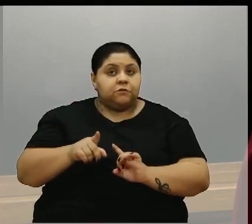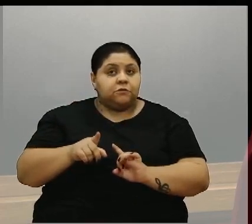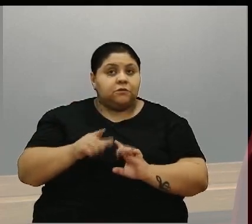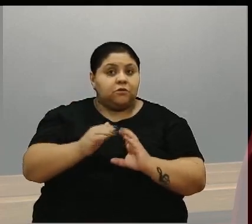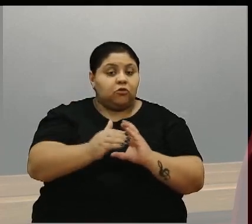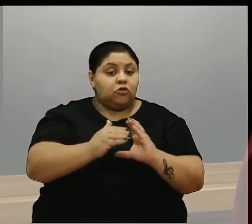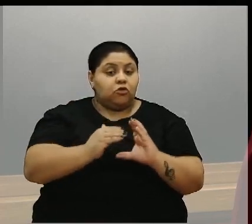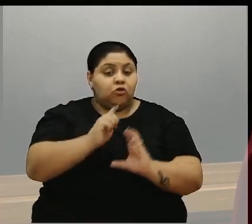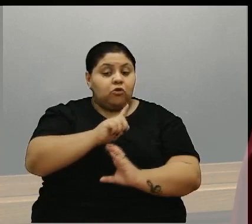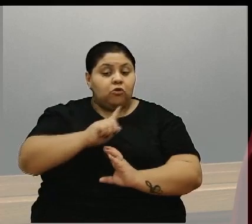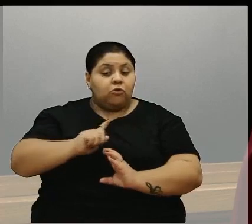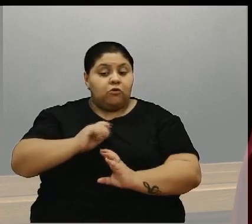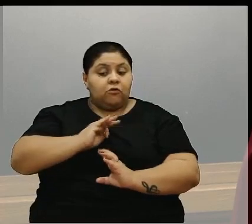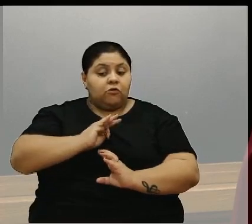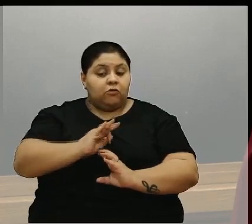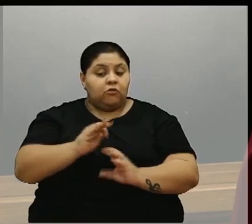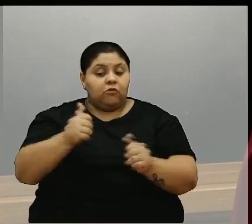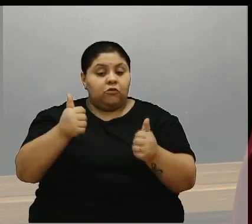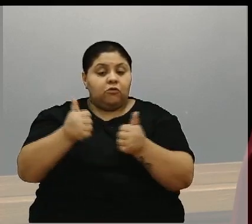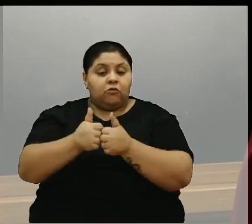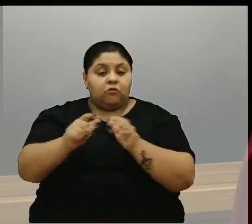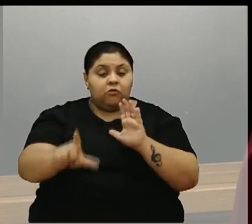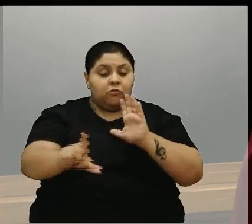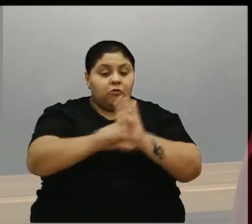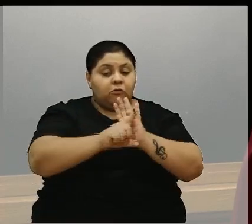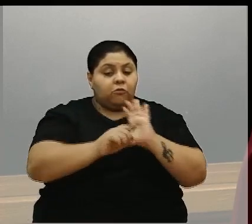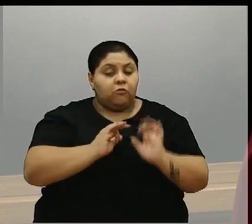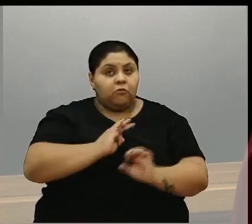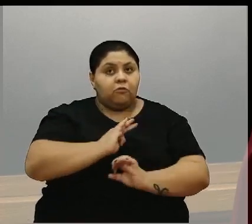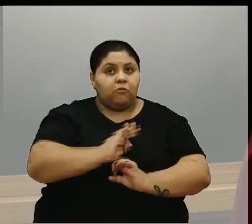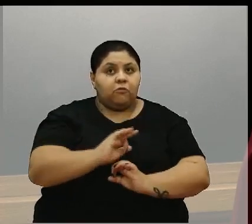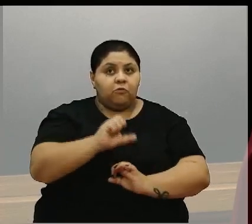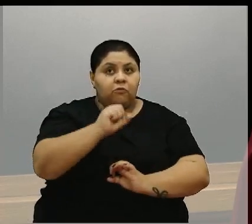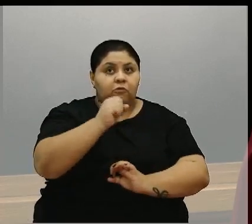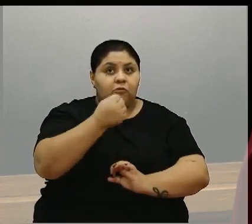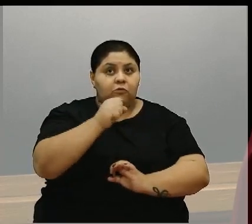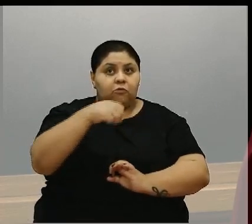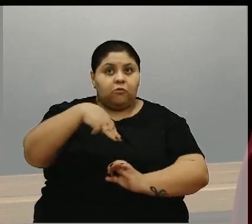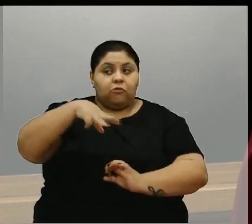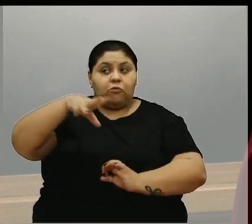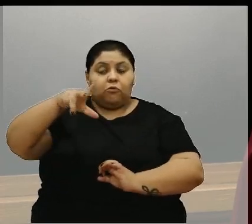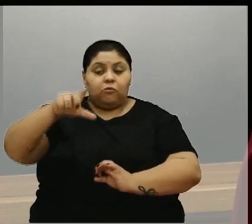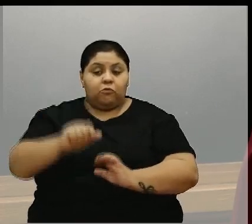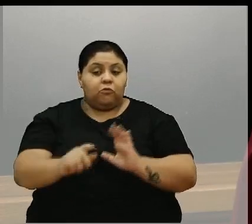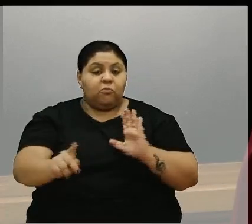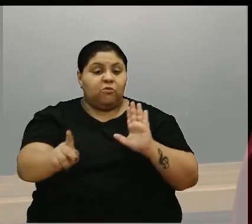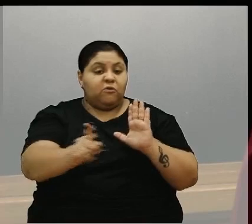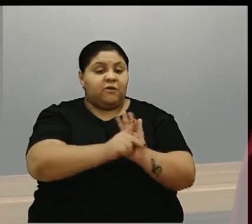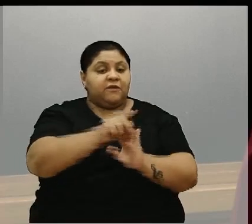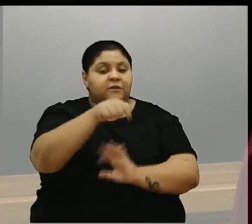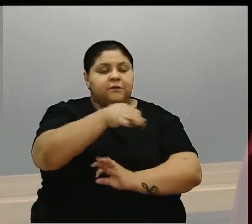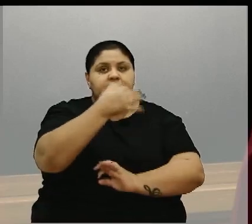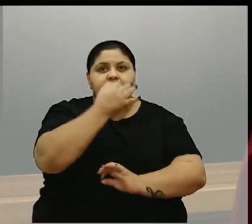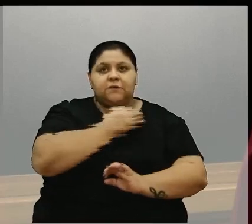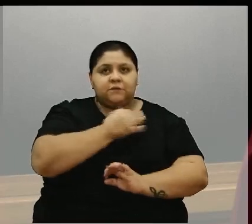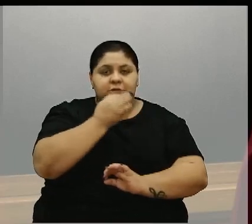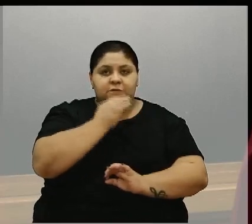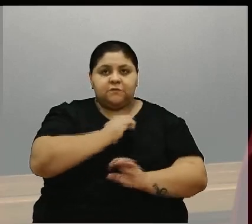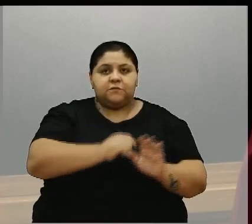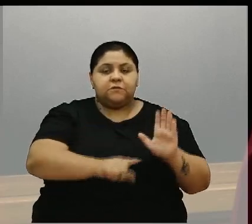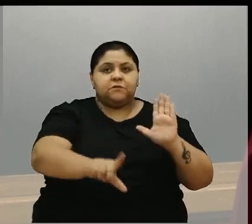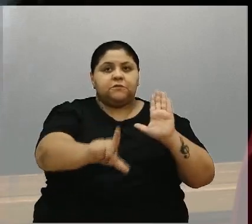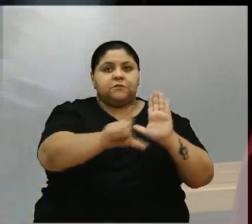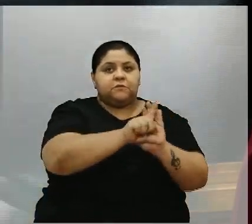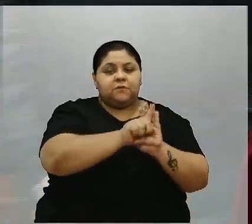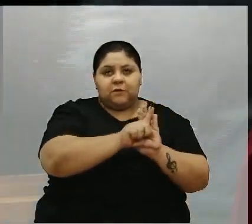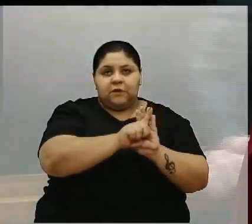federal, através das leis federais, 8 milhões para os projetos em Caxias. Tanto a lei Paulo